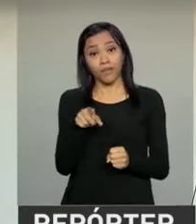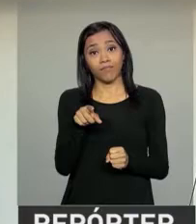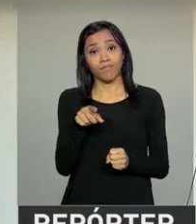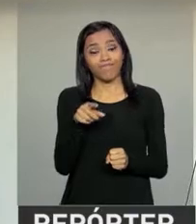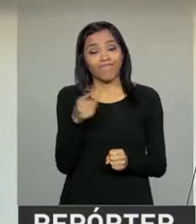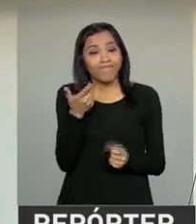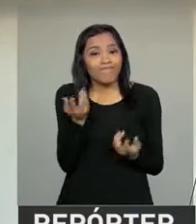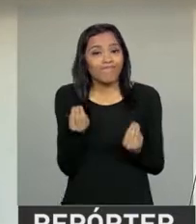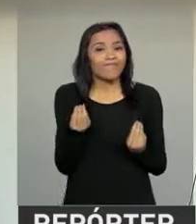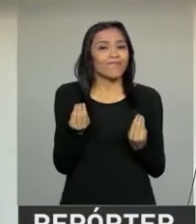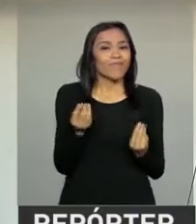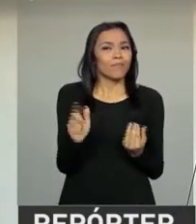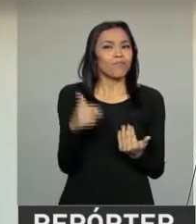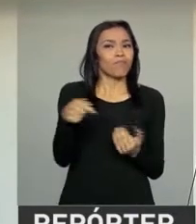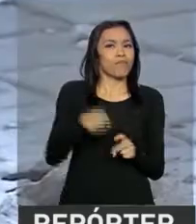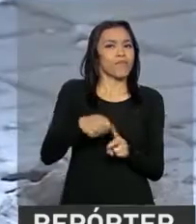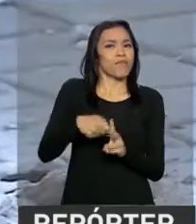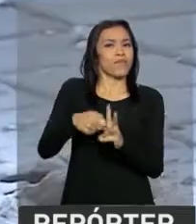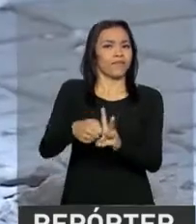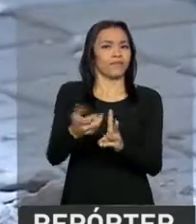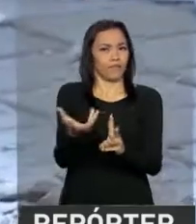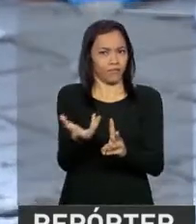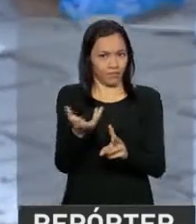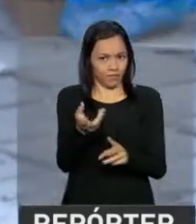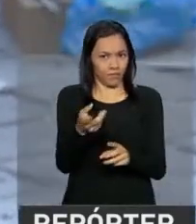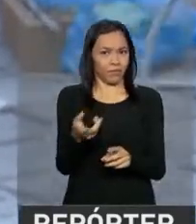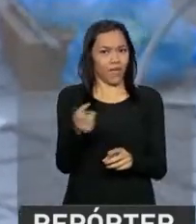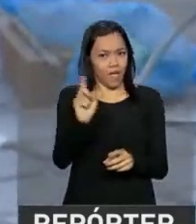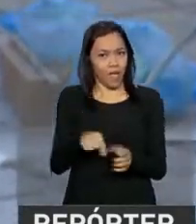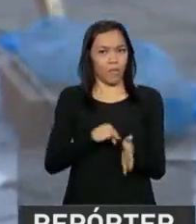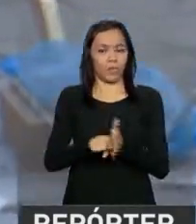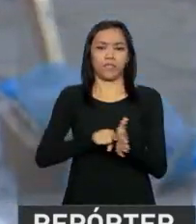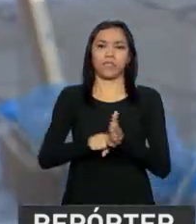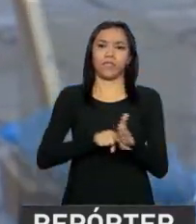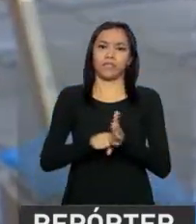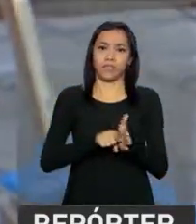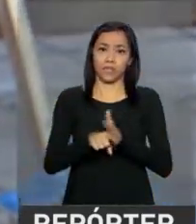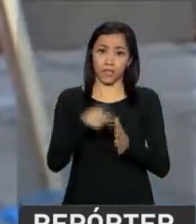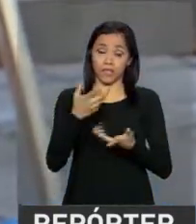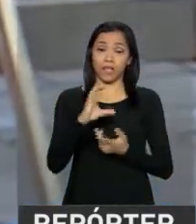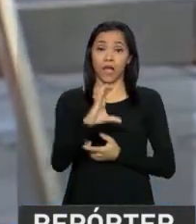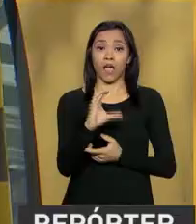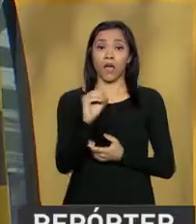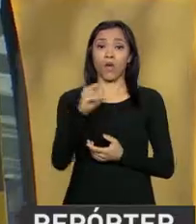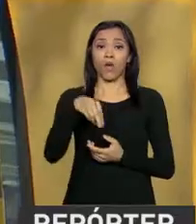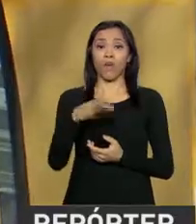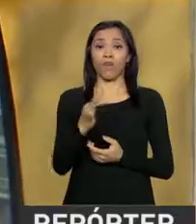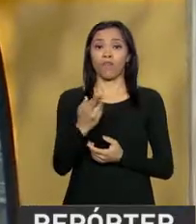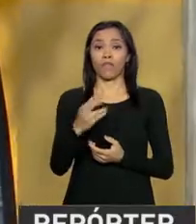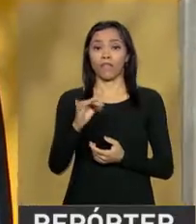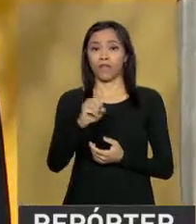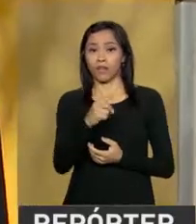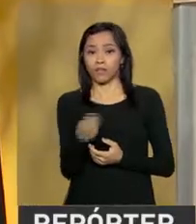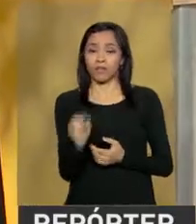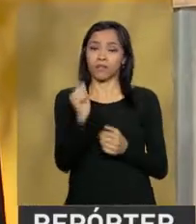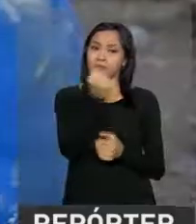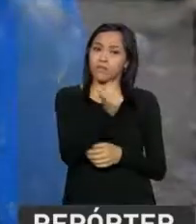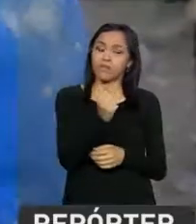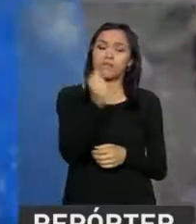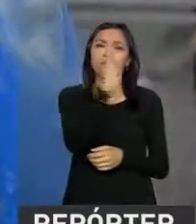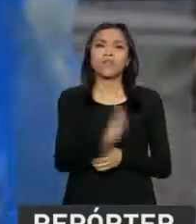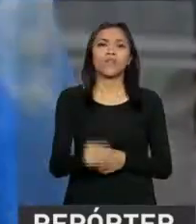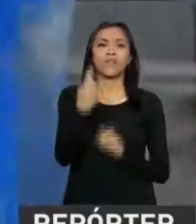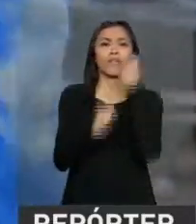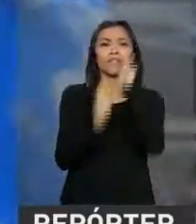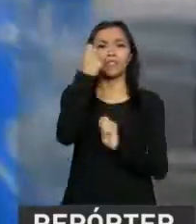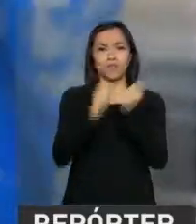mais possibilidades nos próximos meses. É o que diz uma pesquisa da Confederação Nacional das Indústrias, divulgada neste mês. De